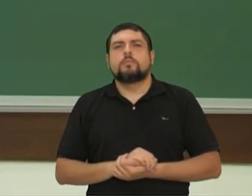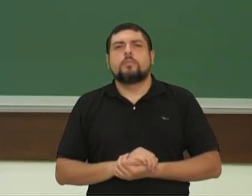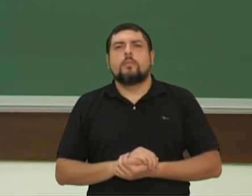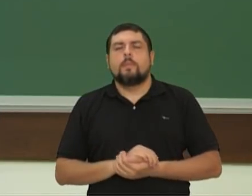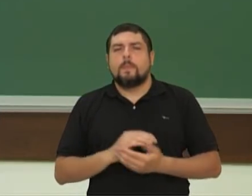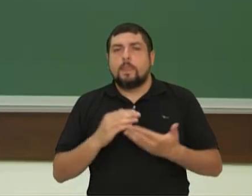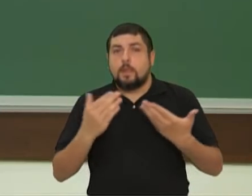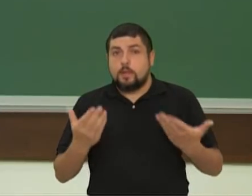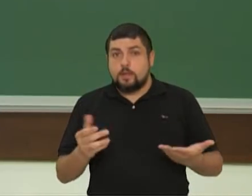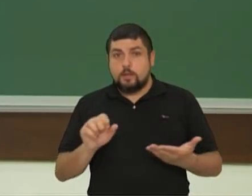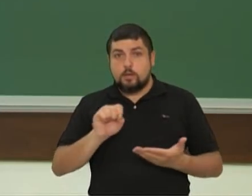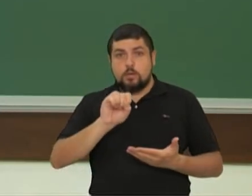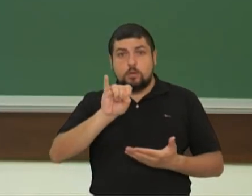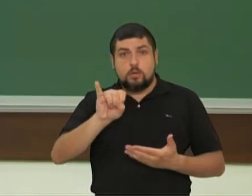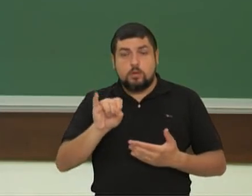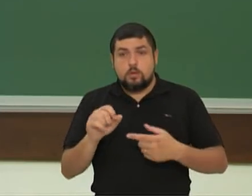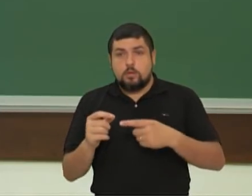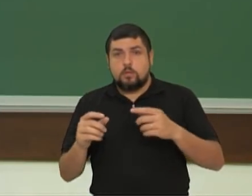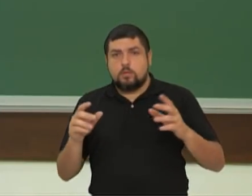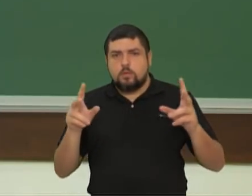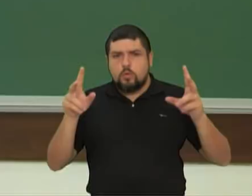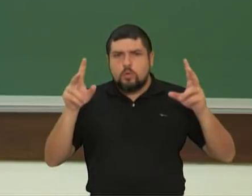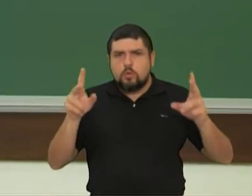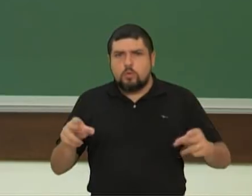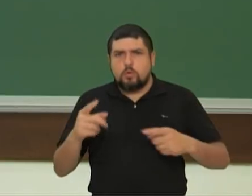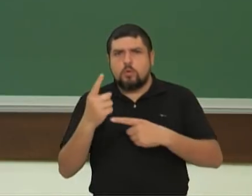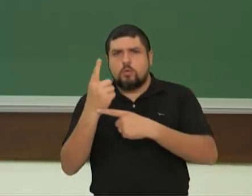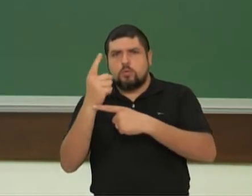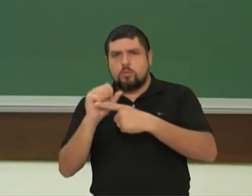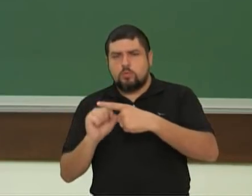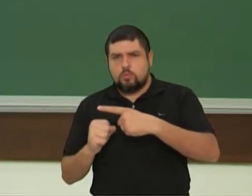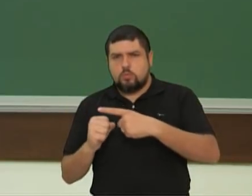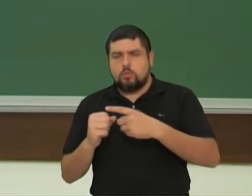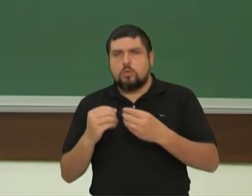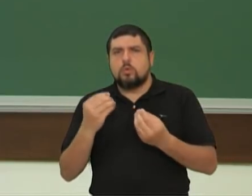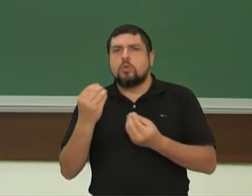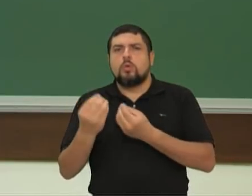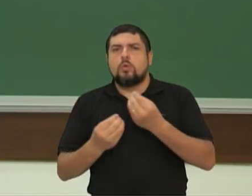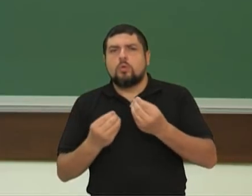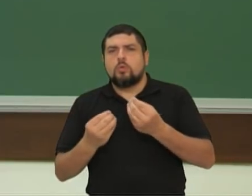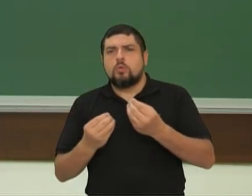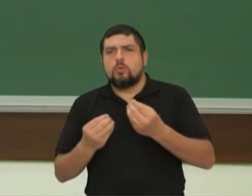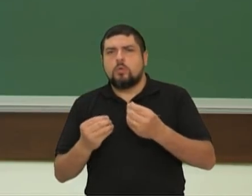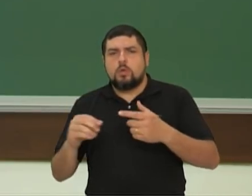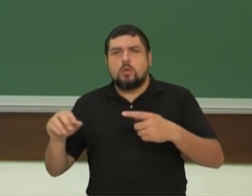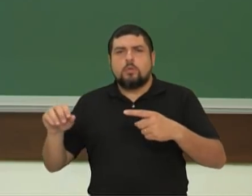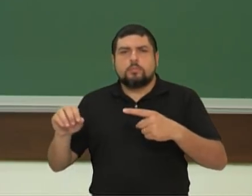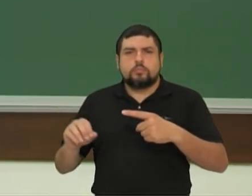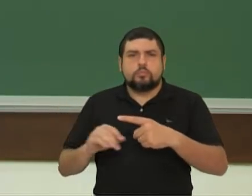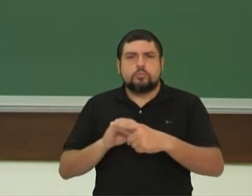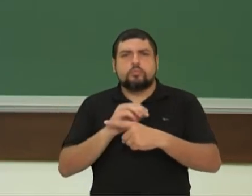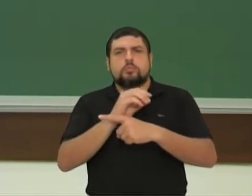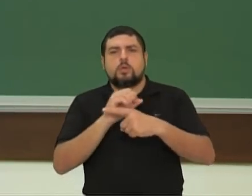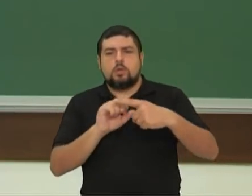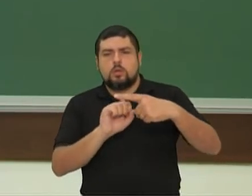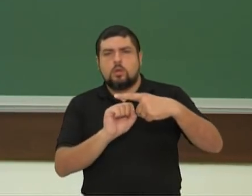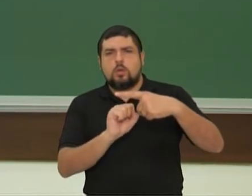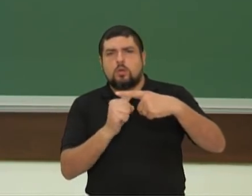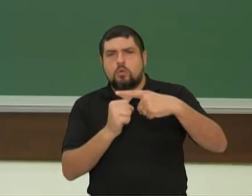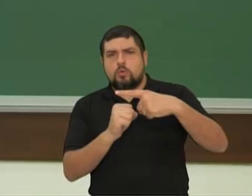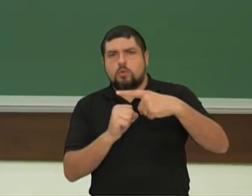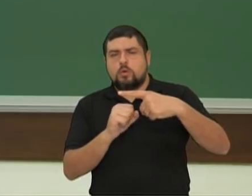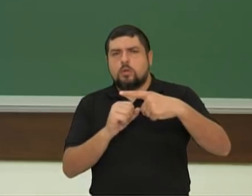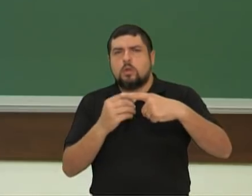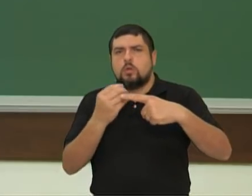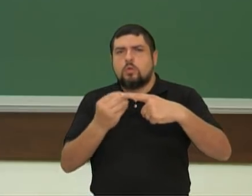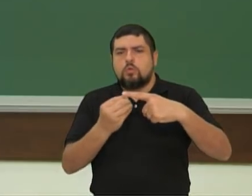vai igualar a 1 sobre 8, você vai ter que transformar esse 8, que está lá no denominador da fração, vai ter que transformar